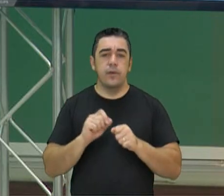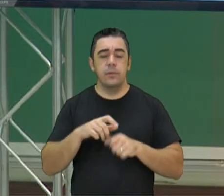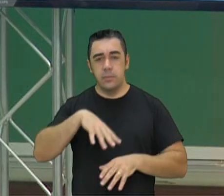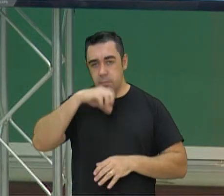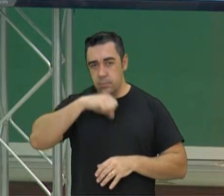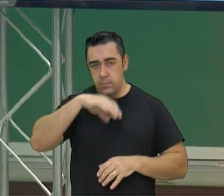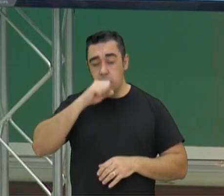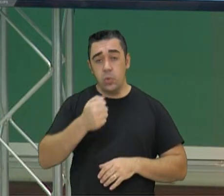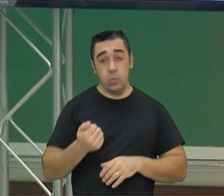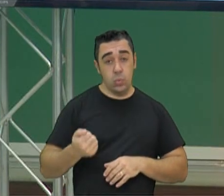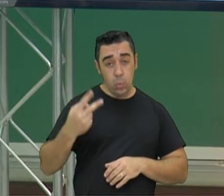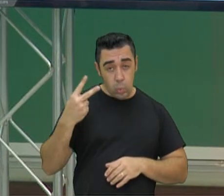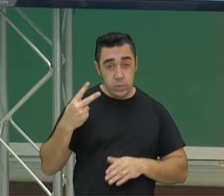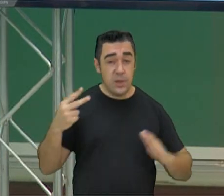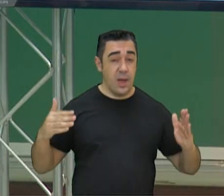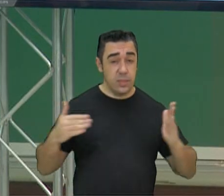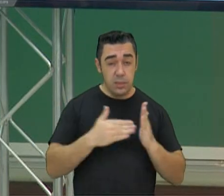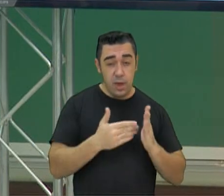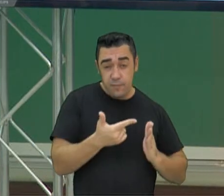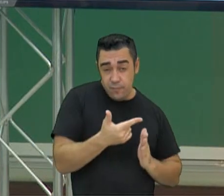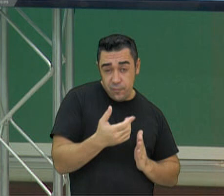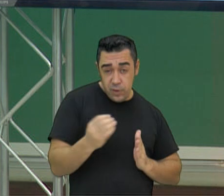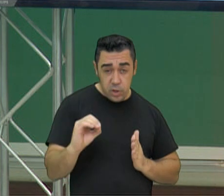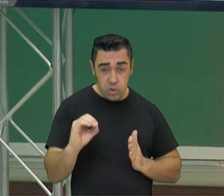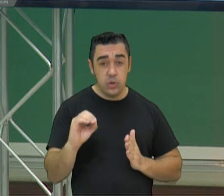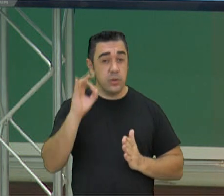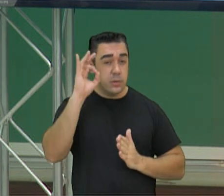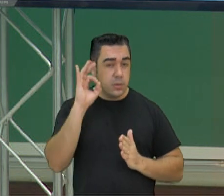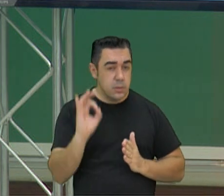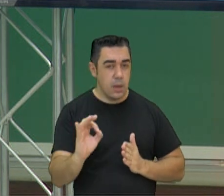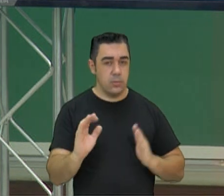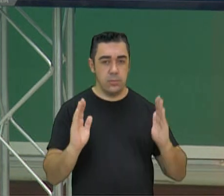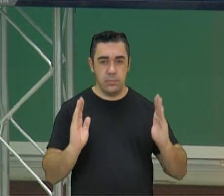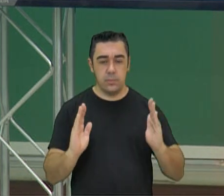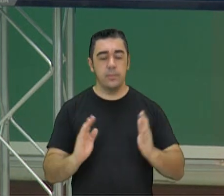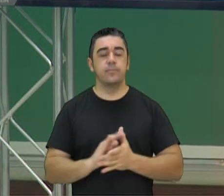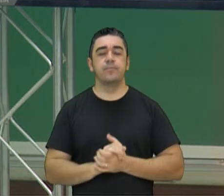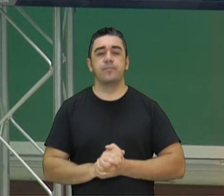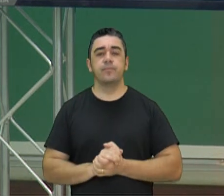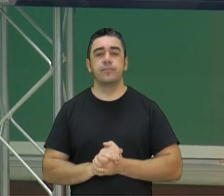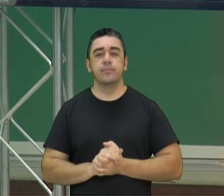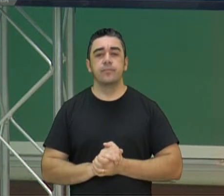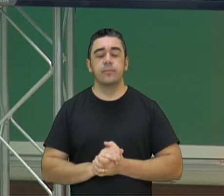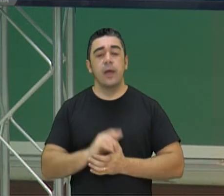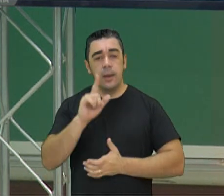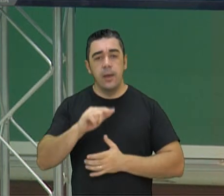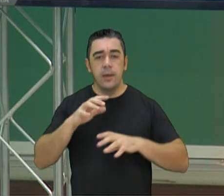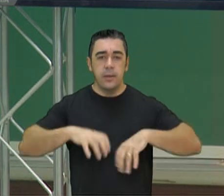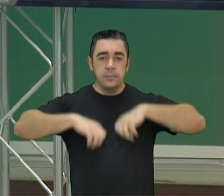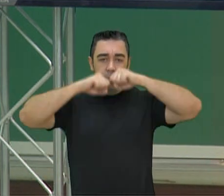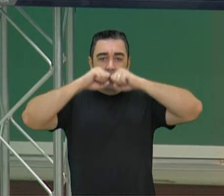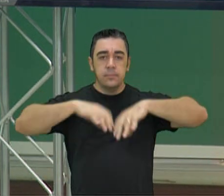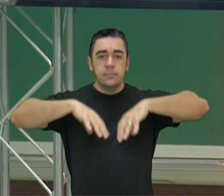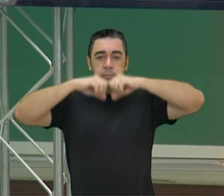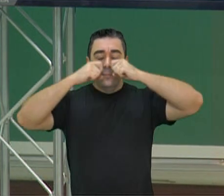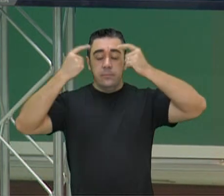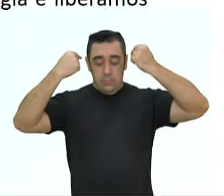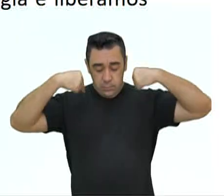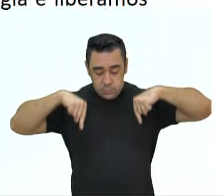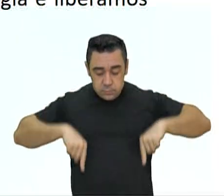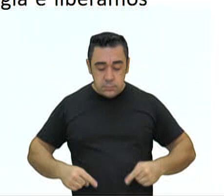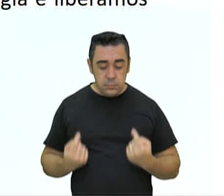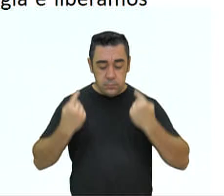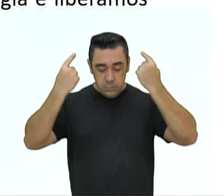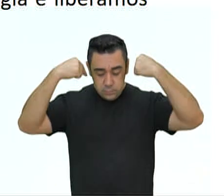respirar. De 12 a 20, então, o recomendável é o ideal. Então, através da respiração que oxigenamos o nosso corpo, levamos os nutrientes para as